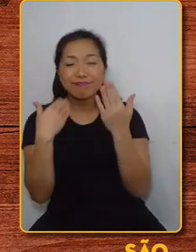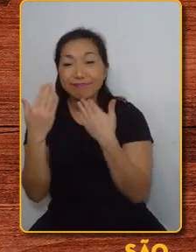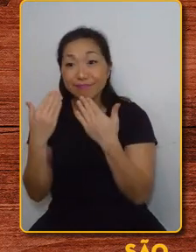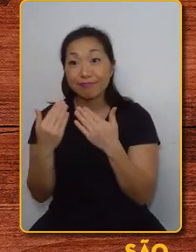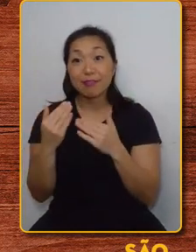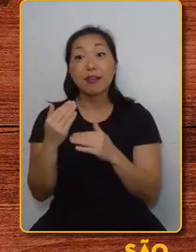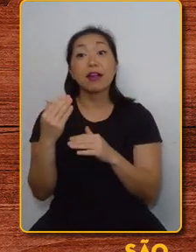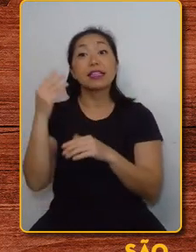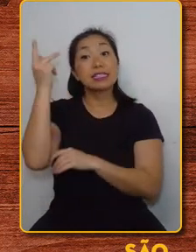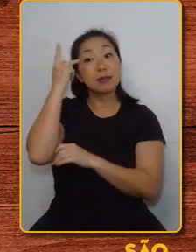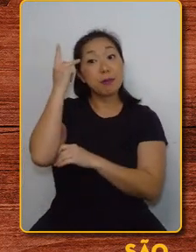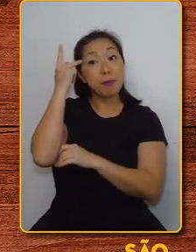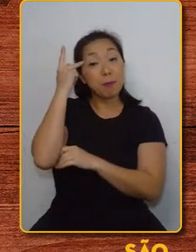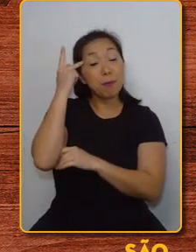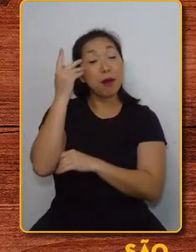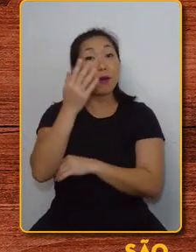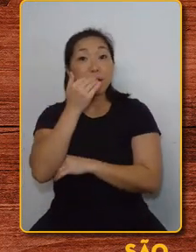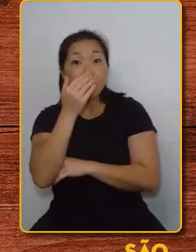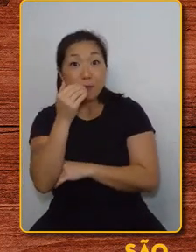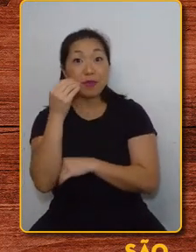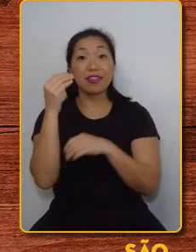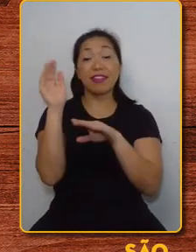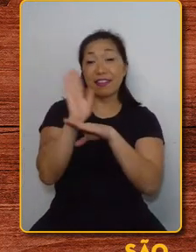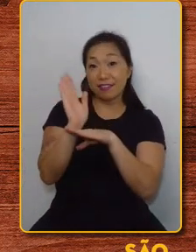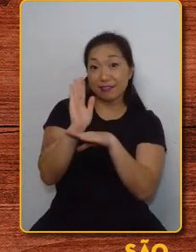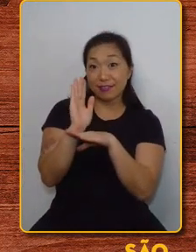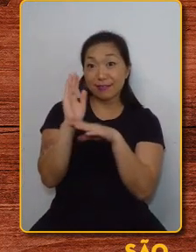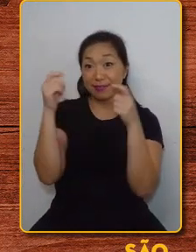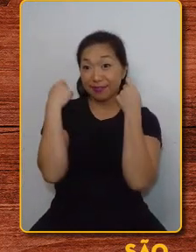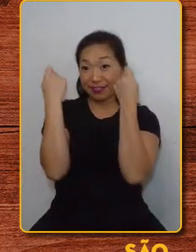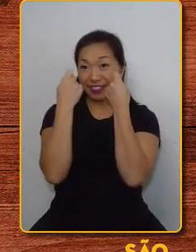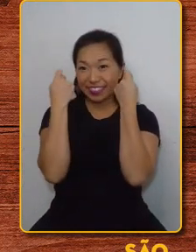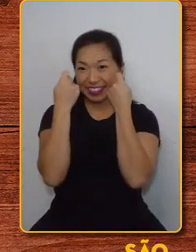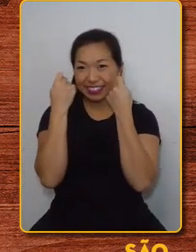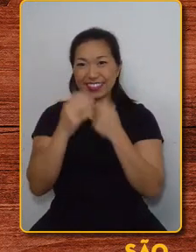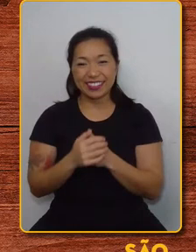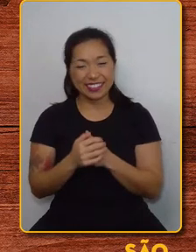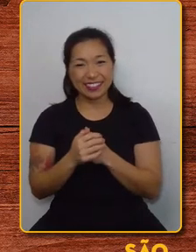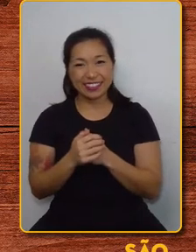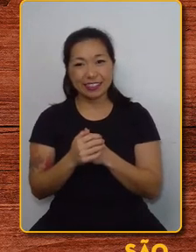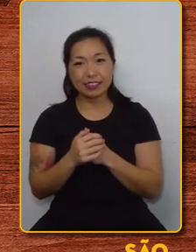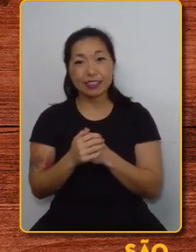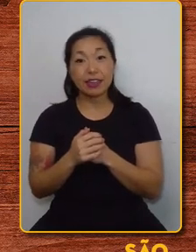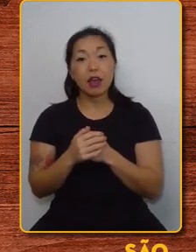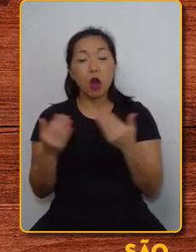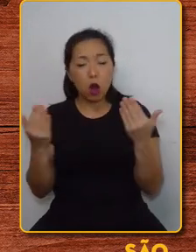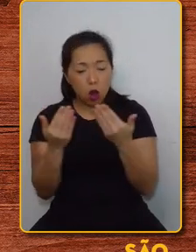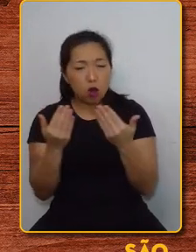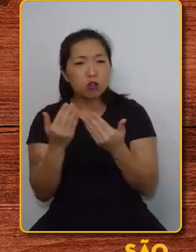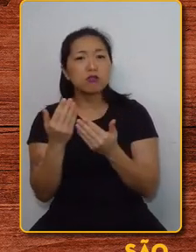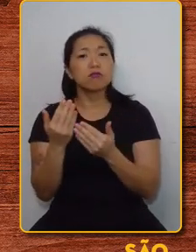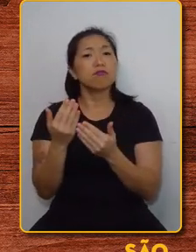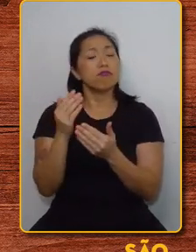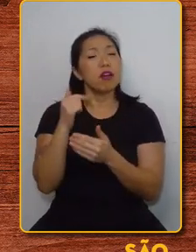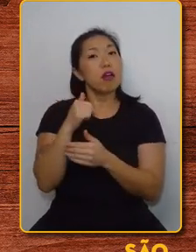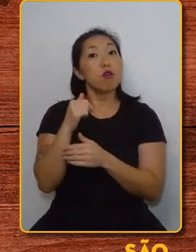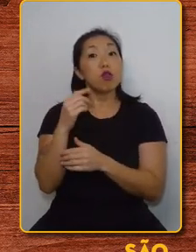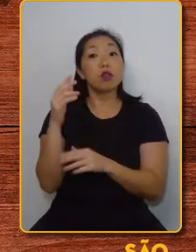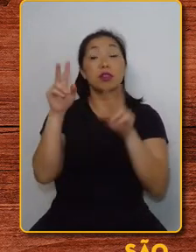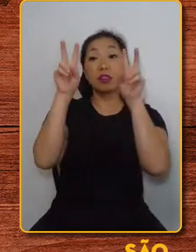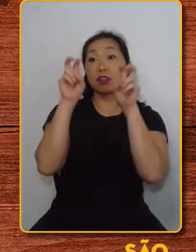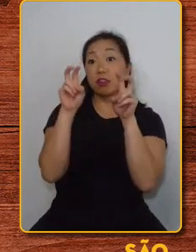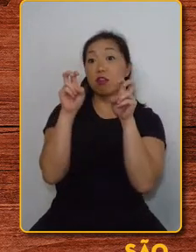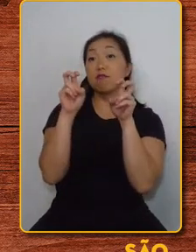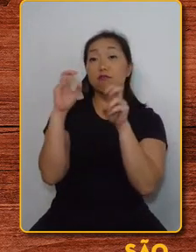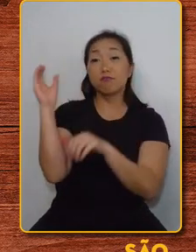Fest. Bom, a pauta do debate de hoje é um dos temas mais urgentes a serem discutidos nos tempos atuais: agricultura e